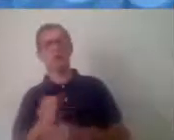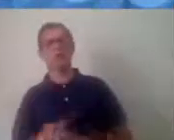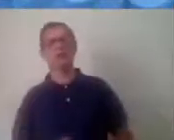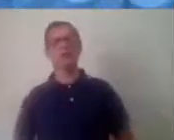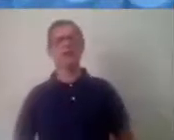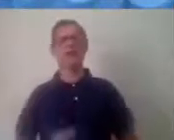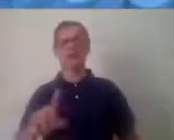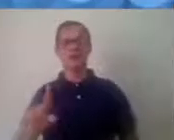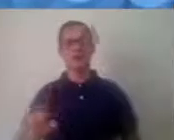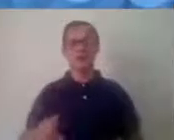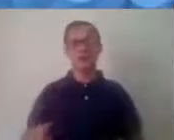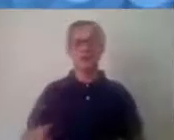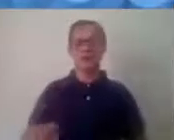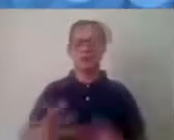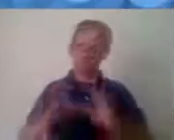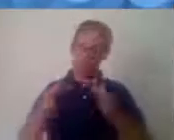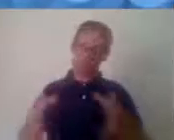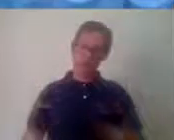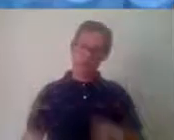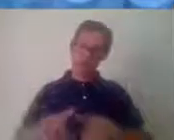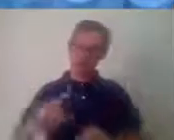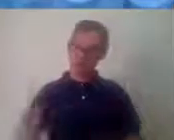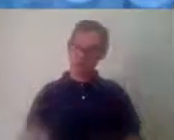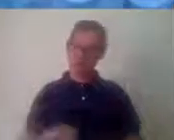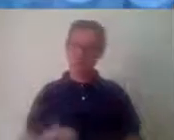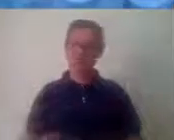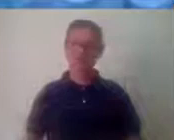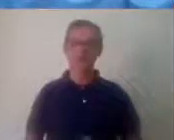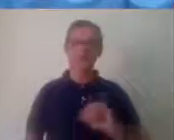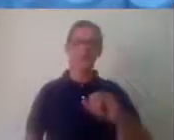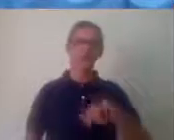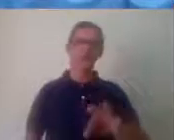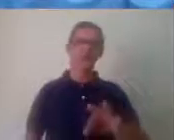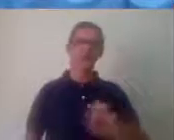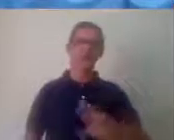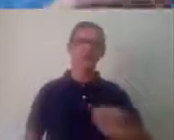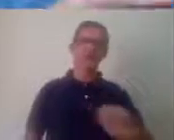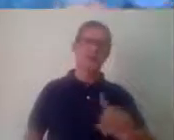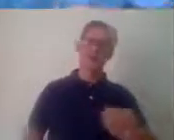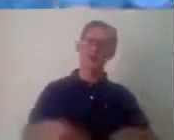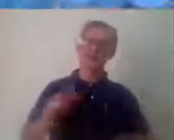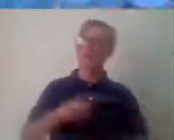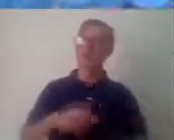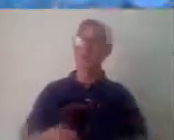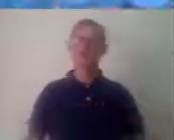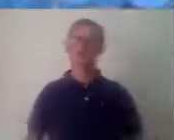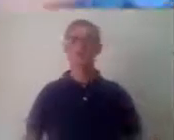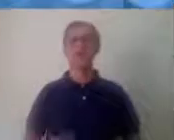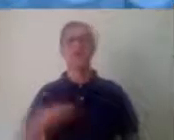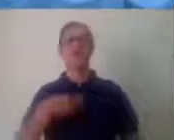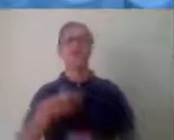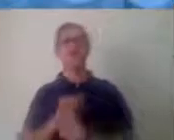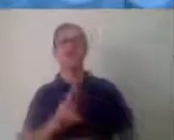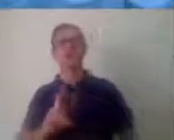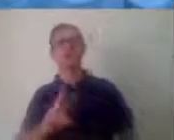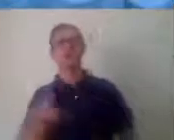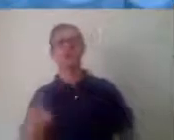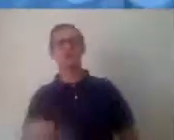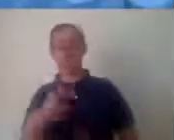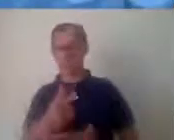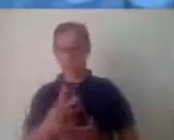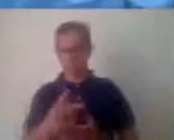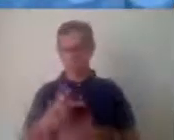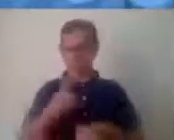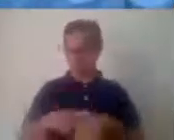as integrais simples, as integrais iteradas, que a gente chama. Vou calcular as duas variáveis ao mesmo tempo? Não